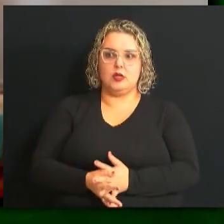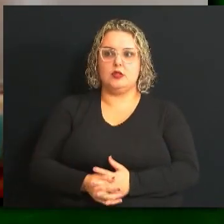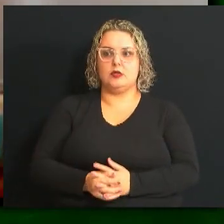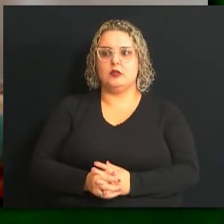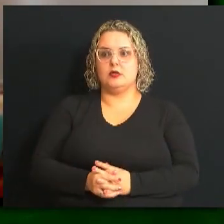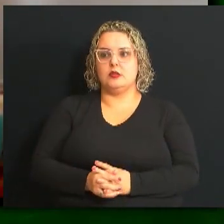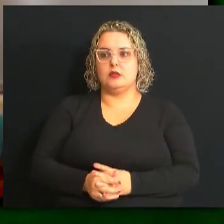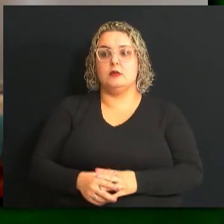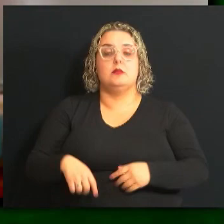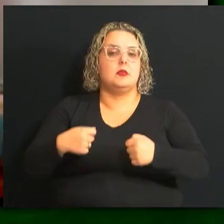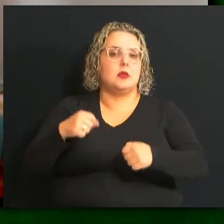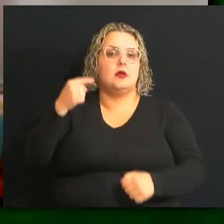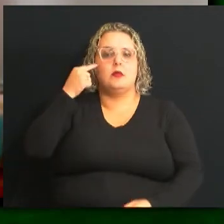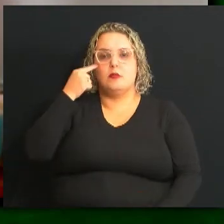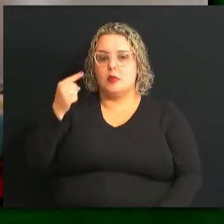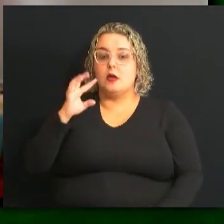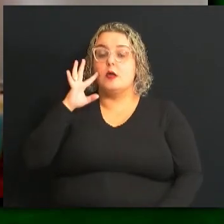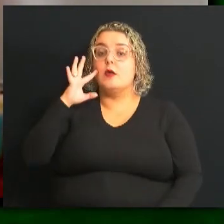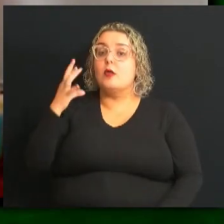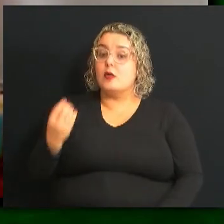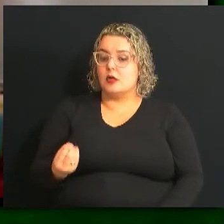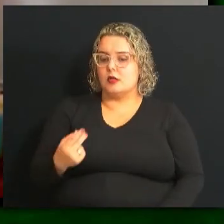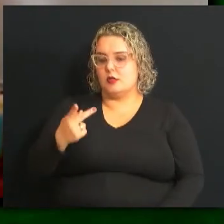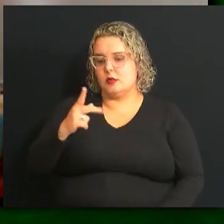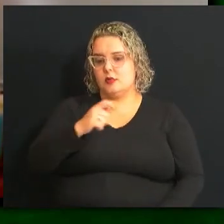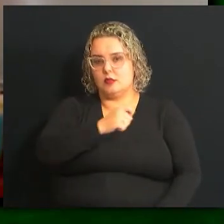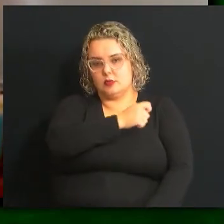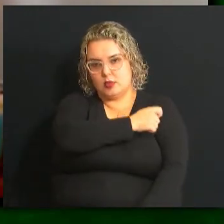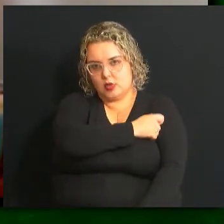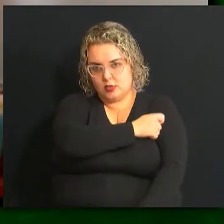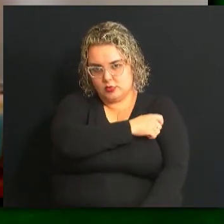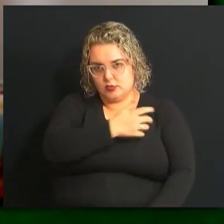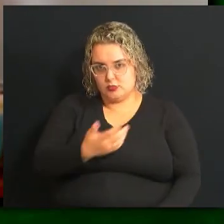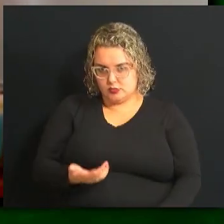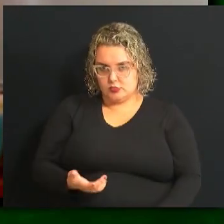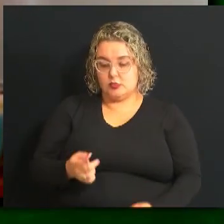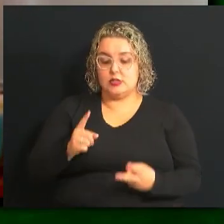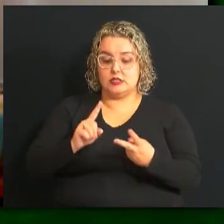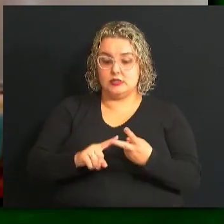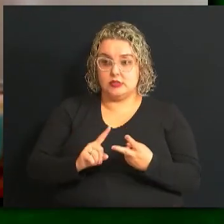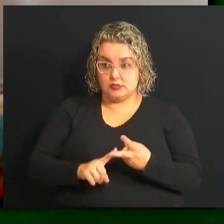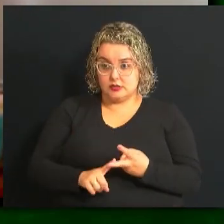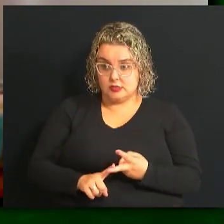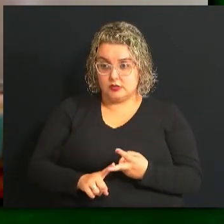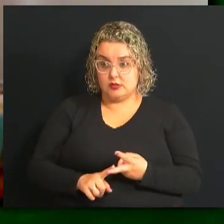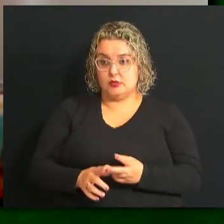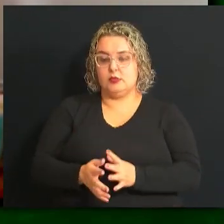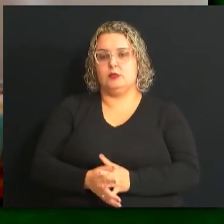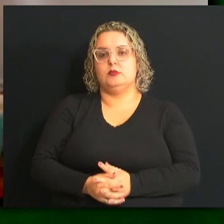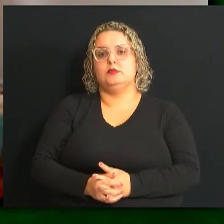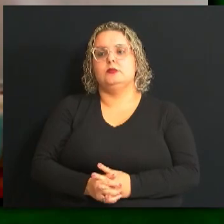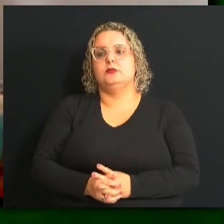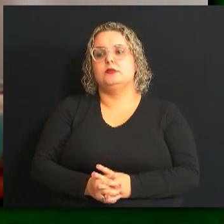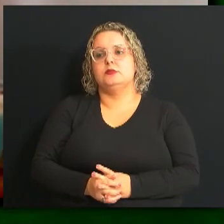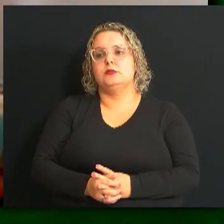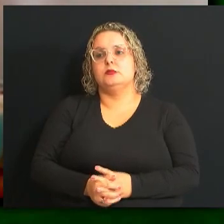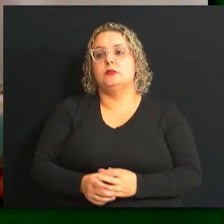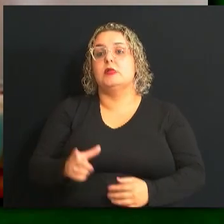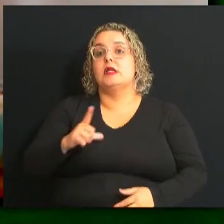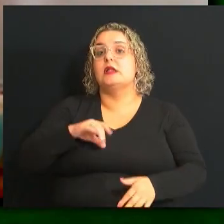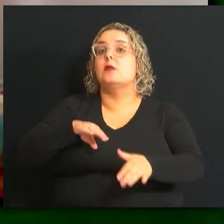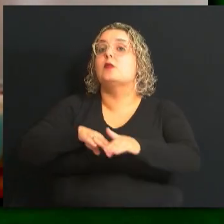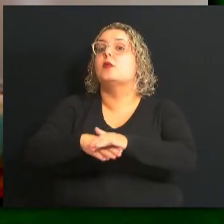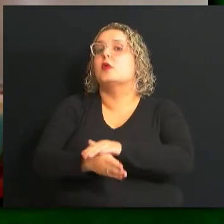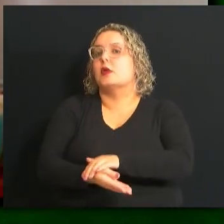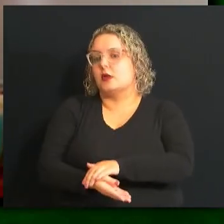tem que pensar, você tem que conhecer o seu aluno, né? Segundo, que a gente tem ali, por hábito,